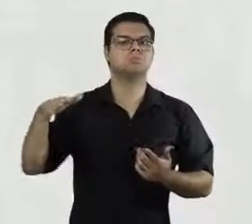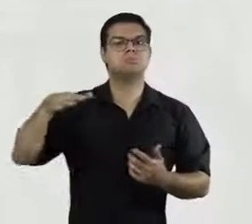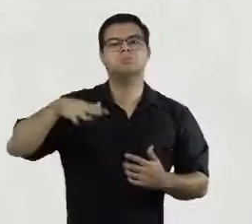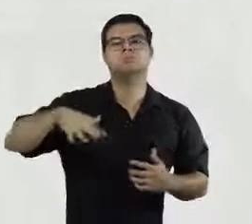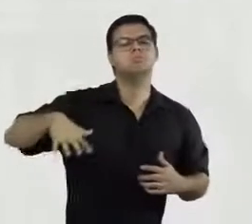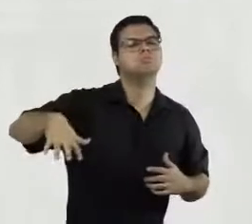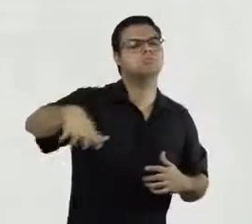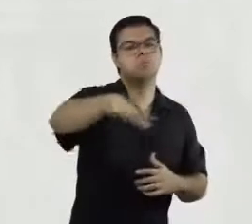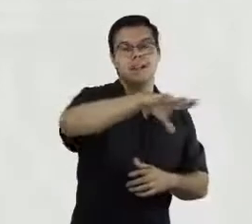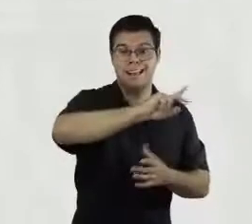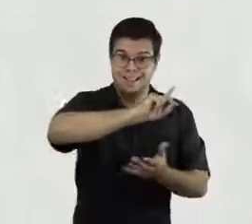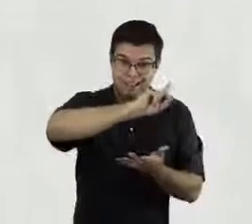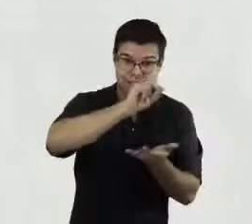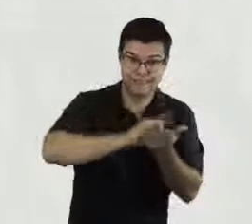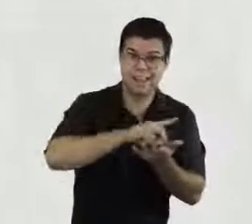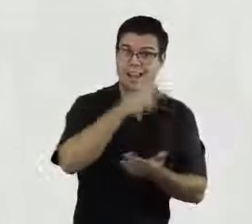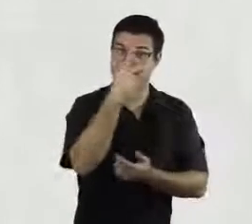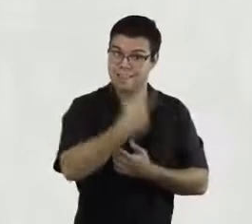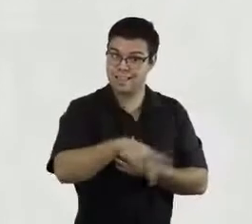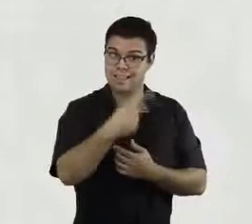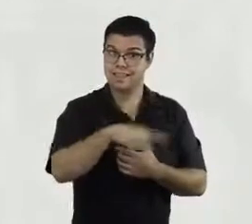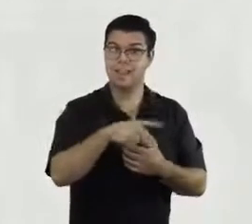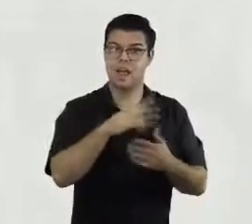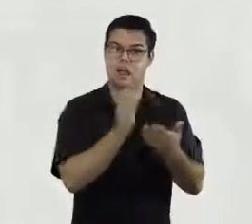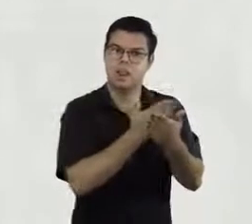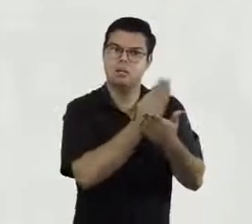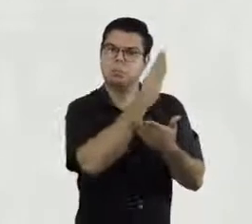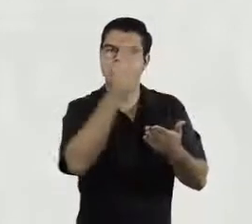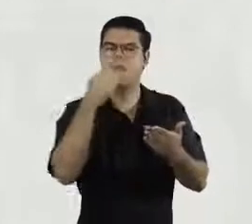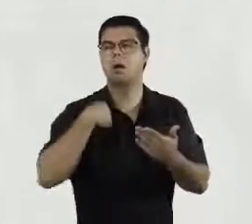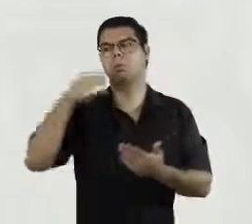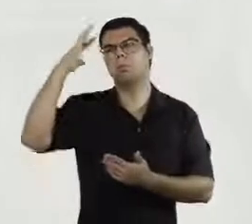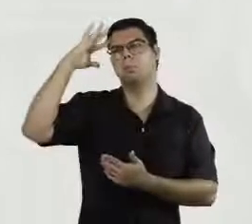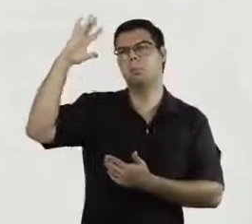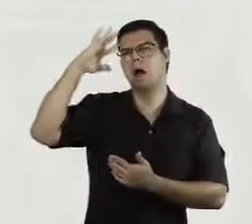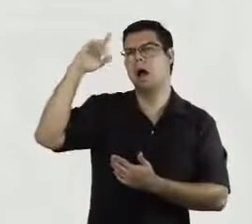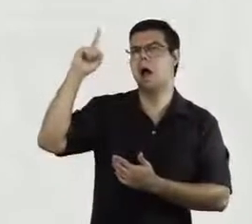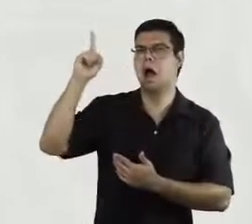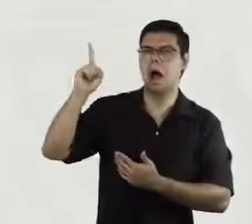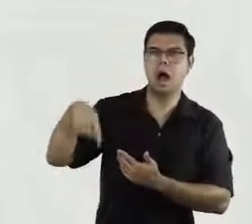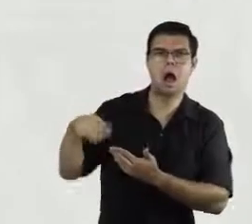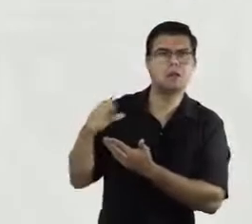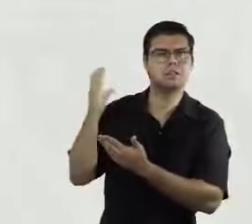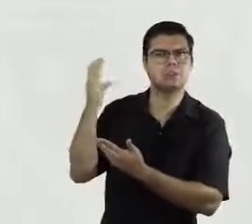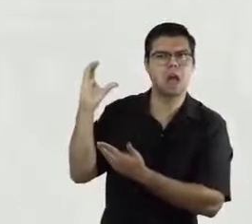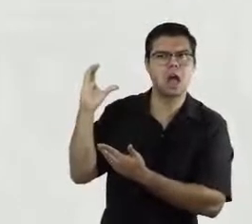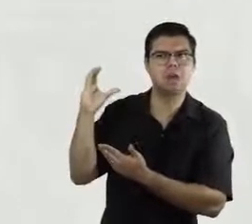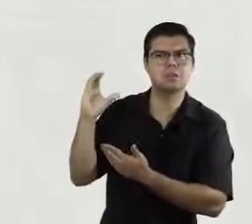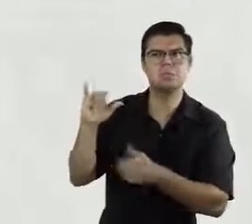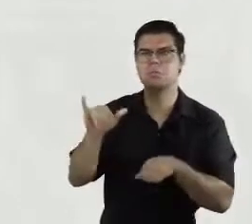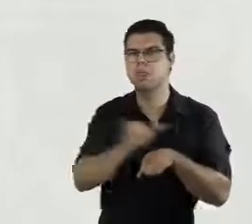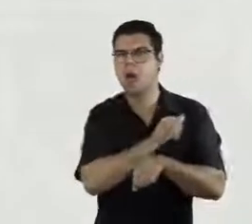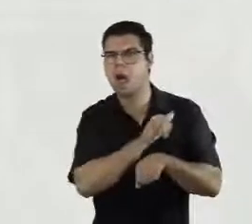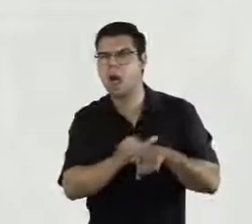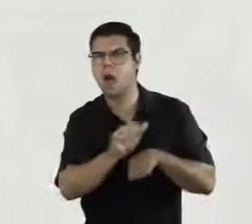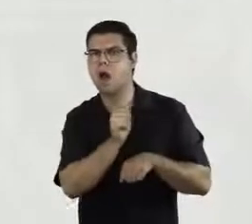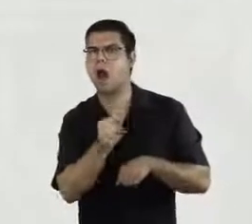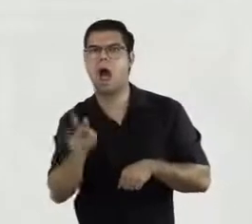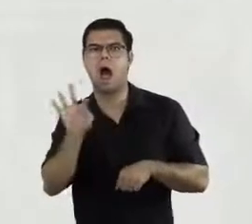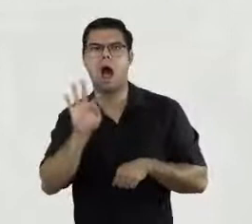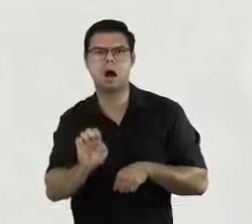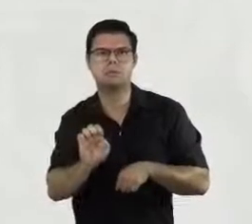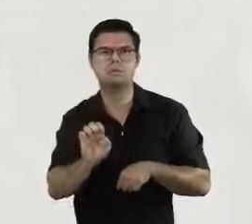da bibliografia, eu perguntaria, ela é uma ciência, é uma técnica, é uma arte, é uma ciência